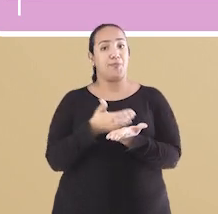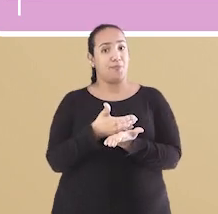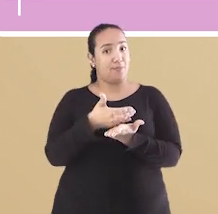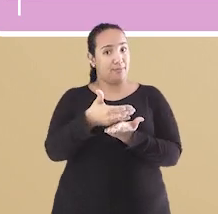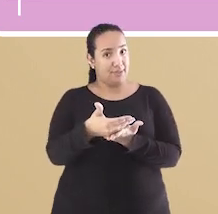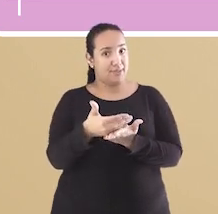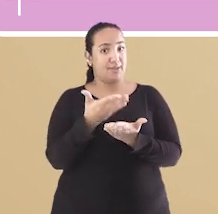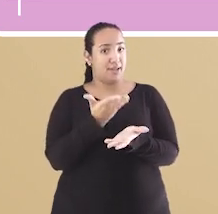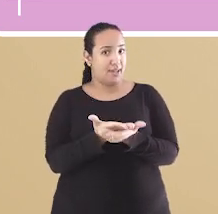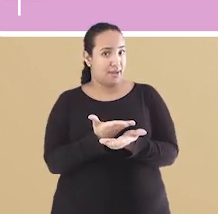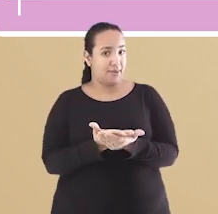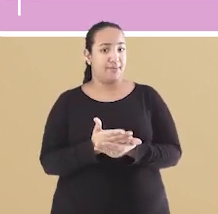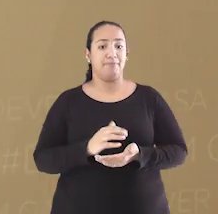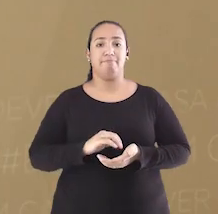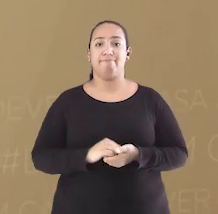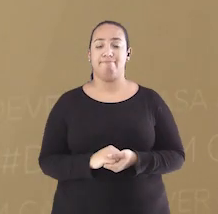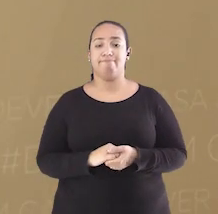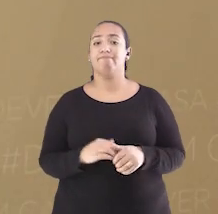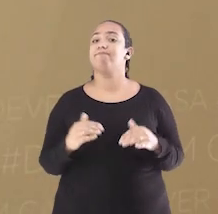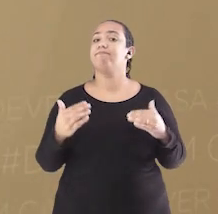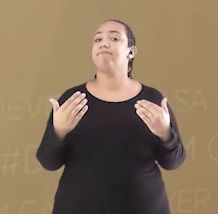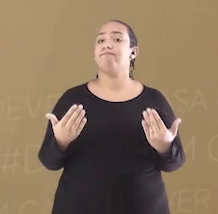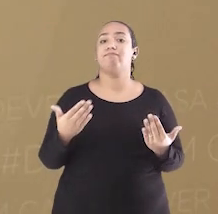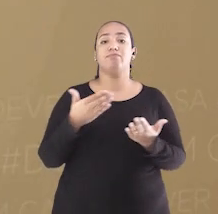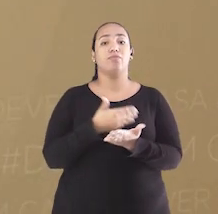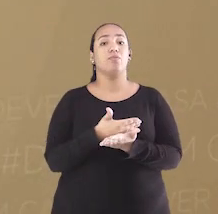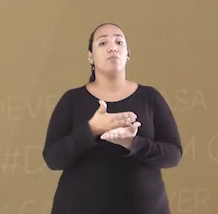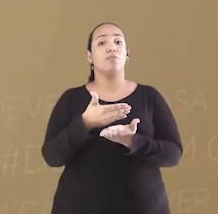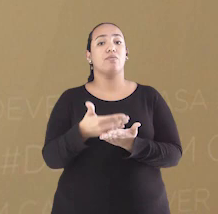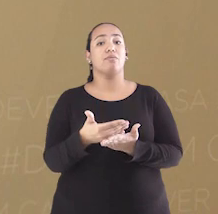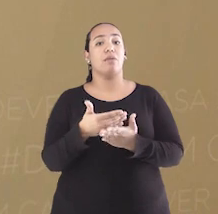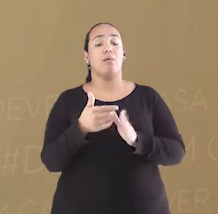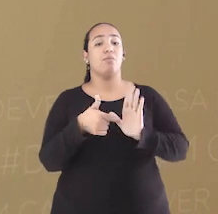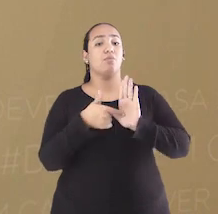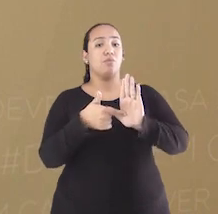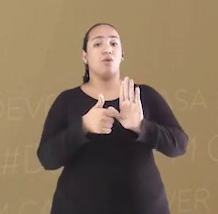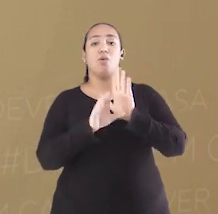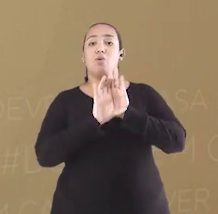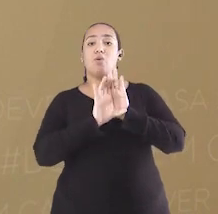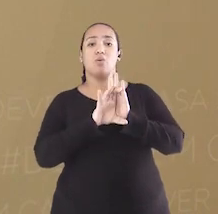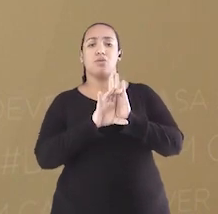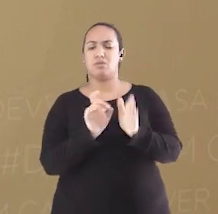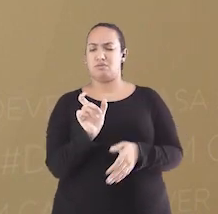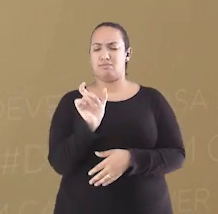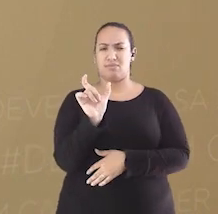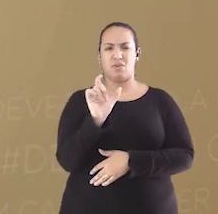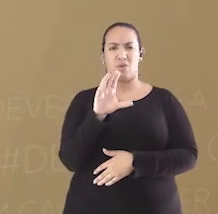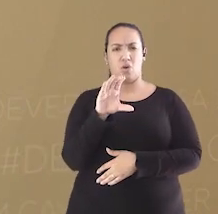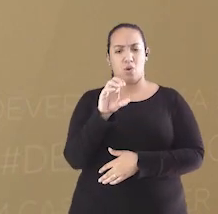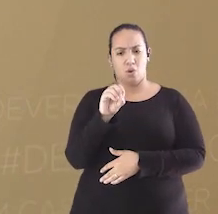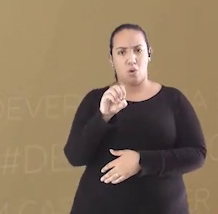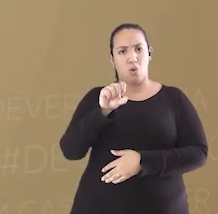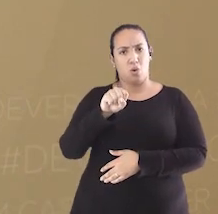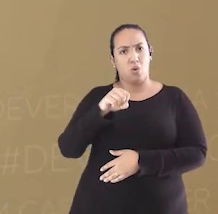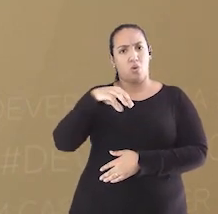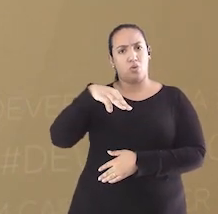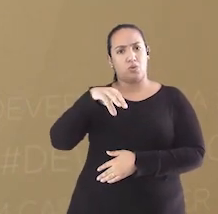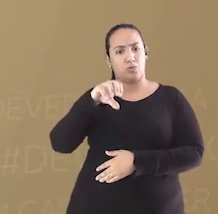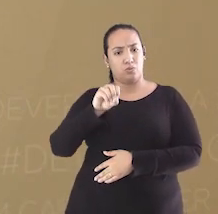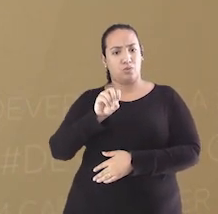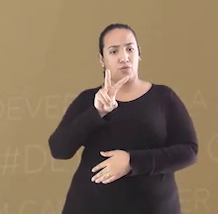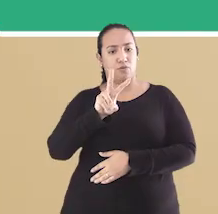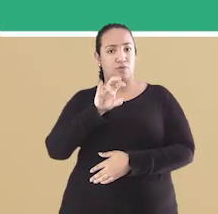nosso conteúdo. Vamos lá. Bem, vamos começar conceituando essa palavrinha cosmovisão. Em